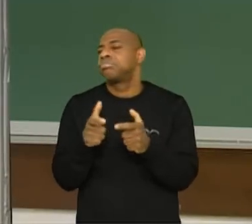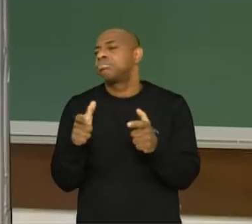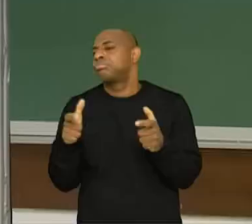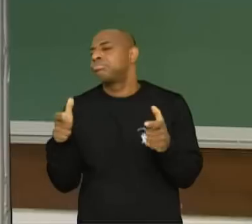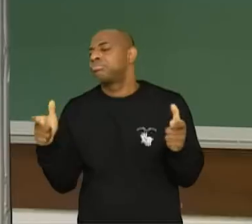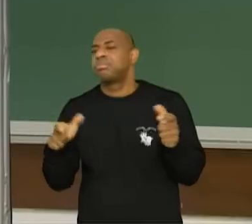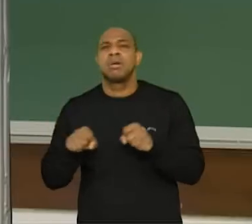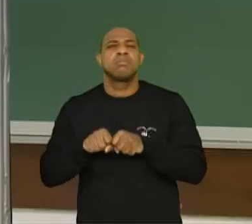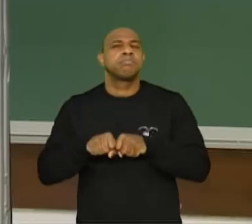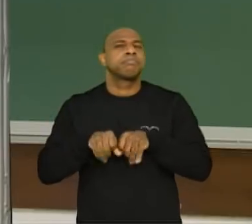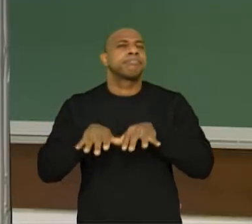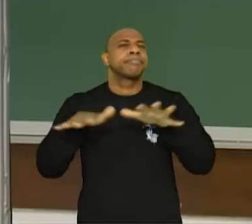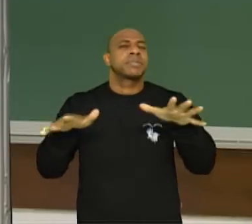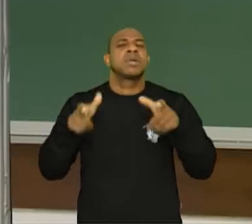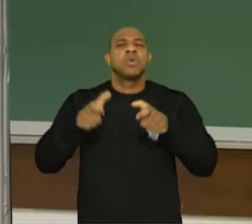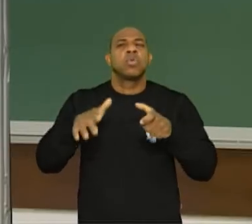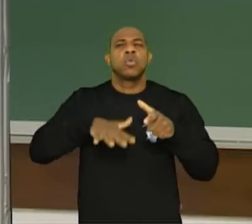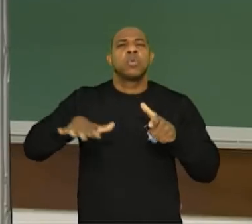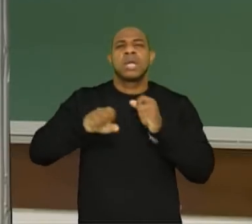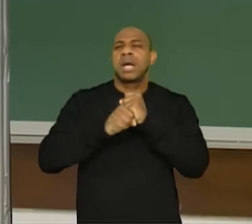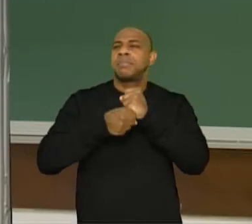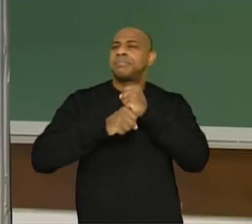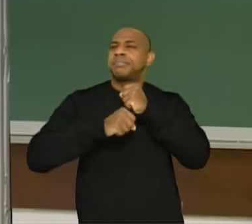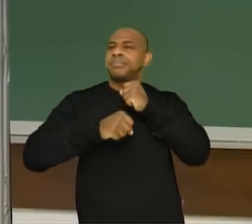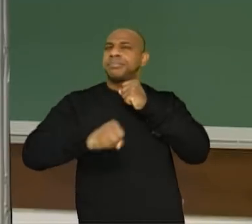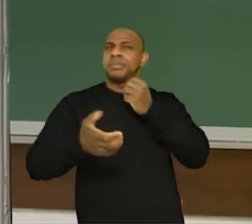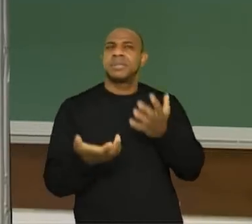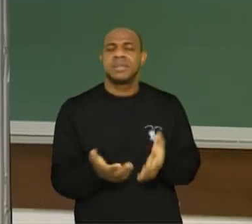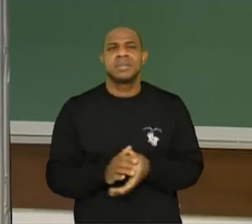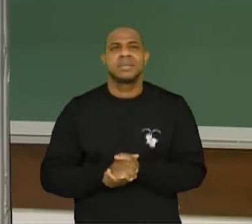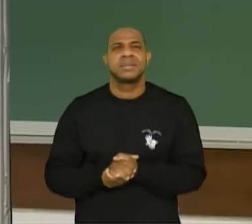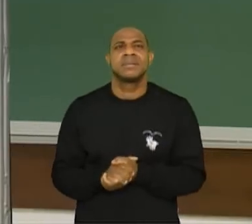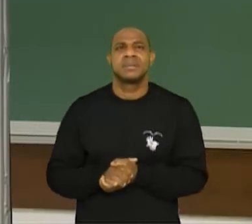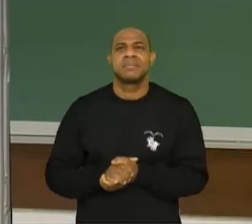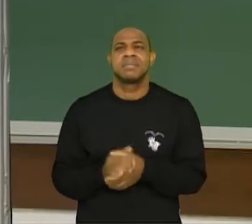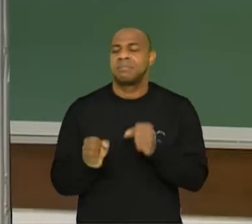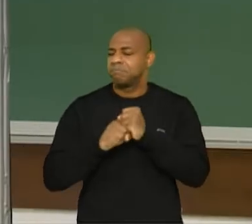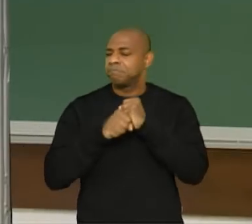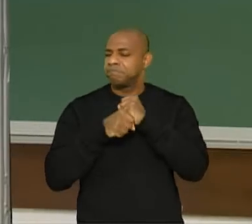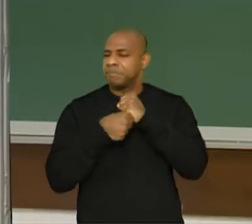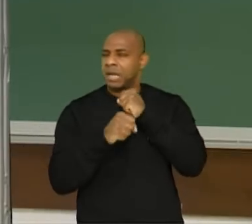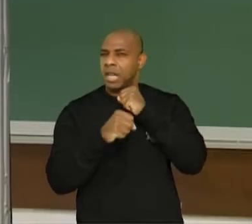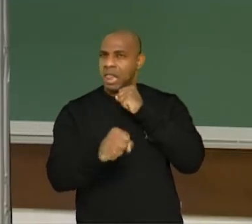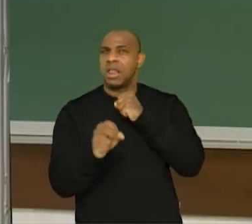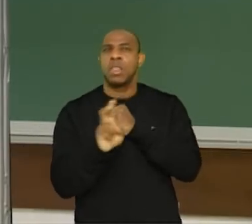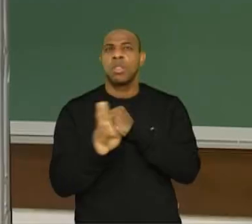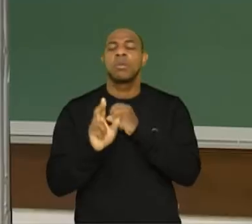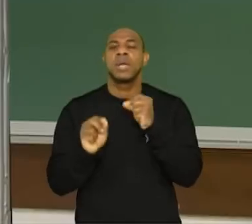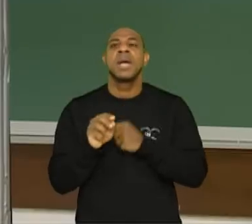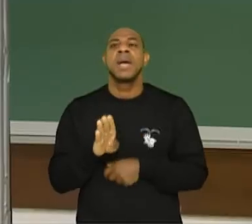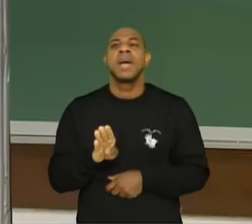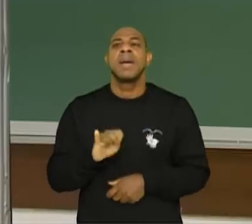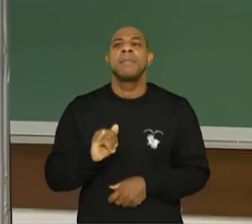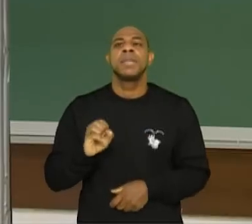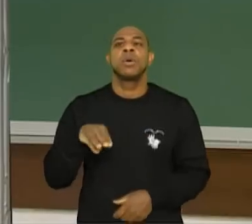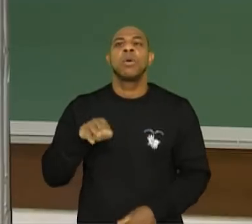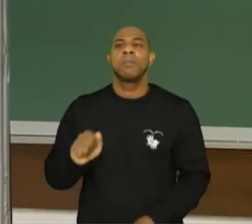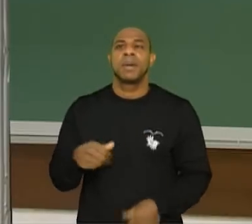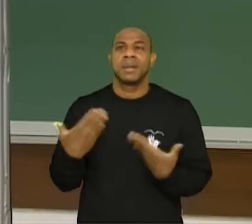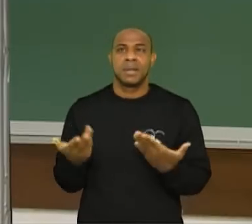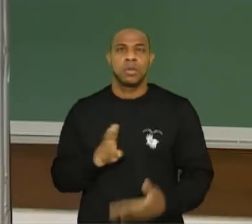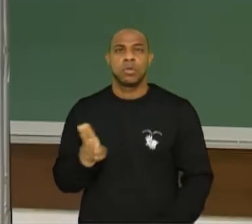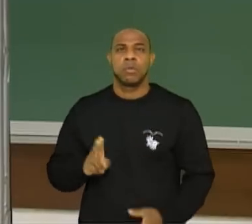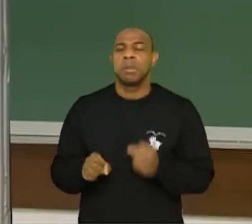quilômetros, né? Ou seja, ela é uma área assim uniforme, né? Mais ou menos uniforme e gigantesca. Daí a gente vai chamar isso de bioma, tá?